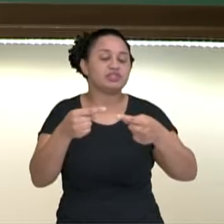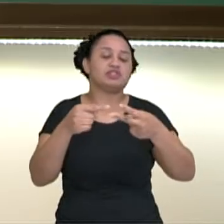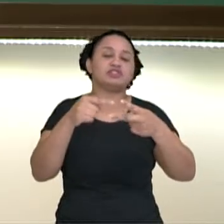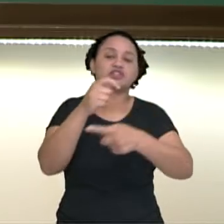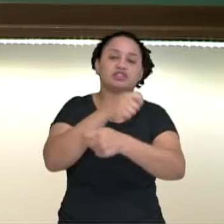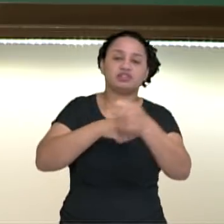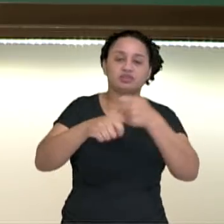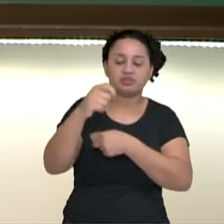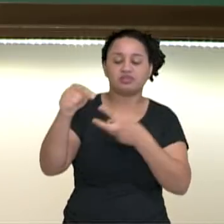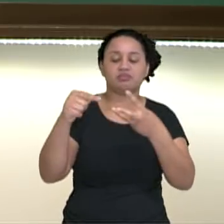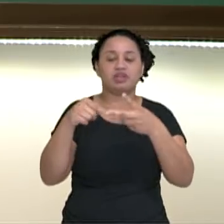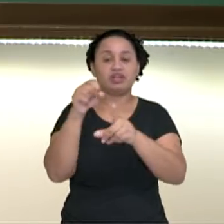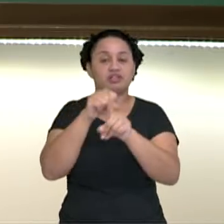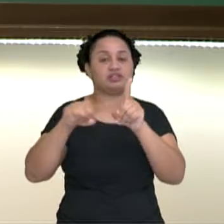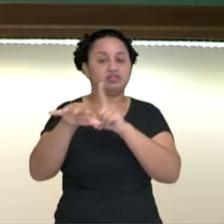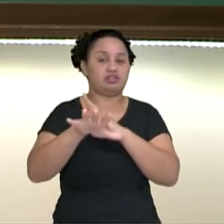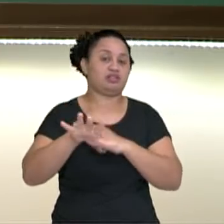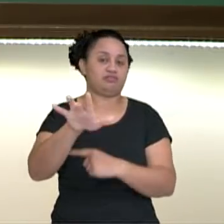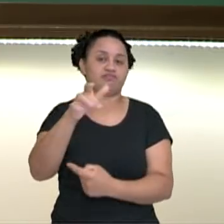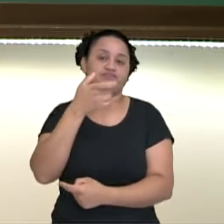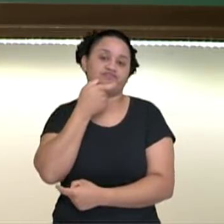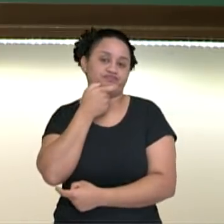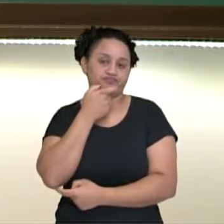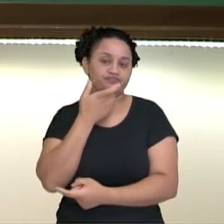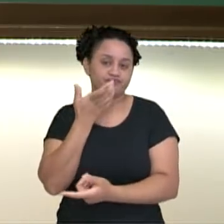economia, da sociedade inglesa, né?